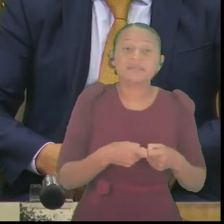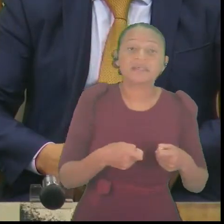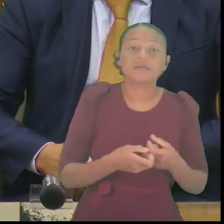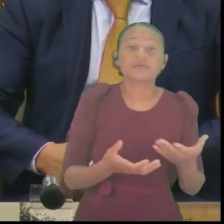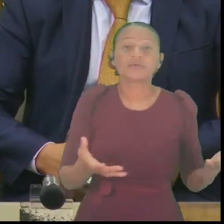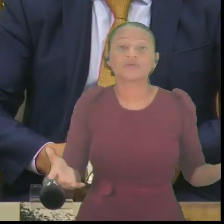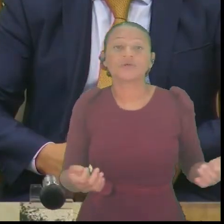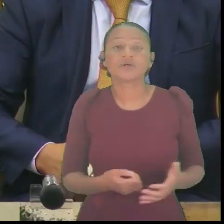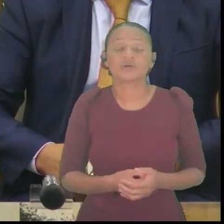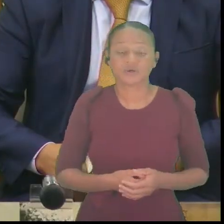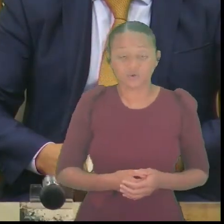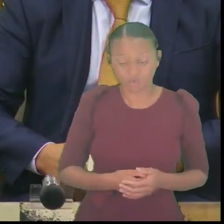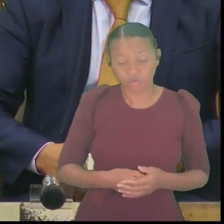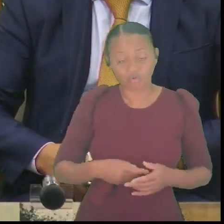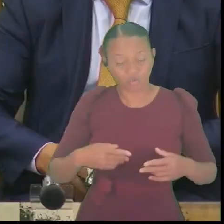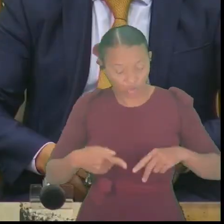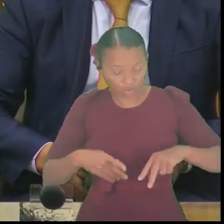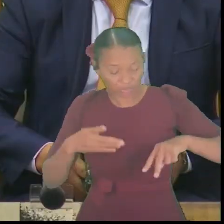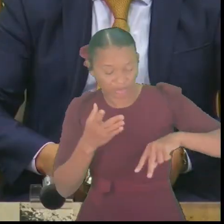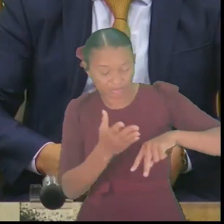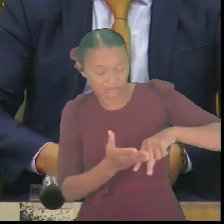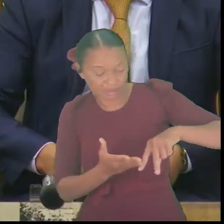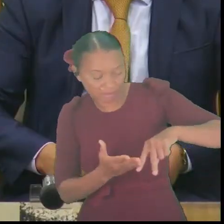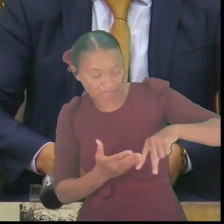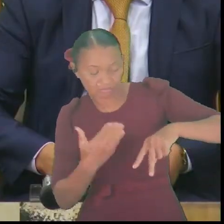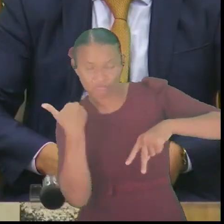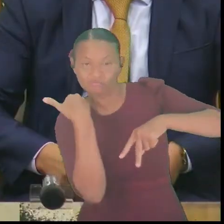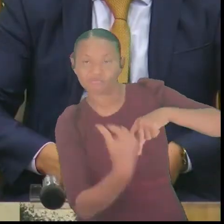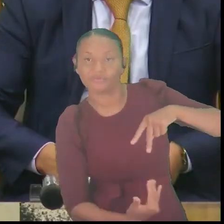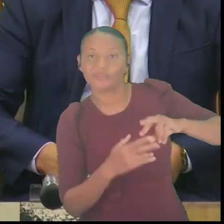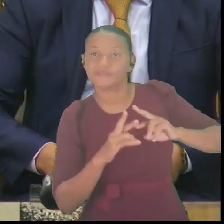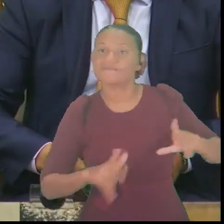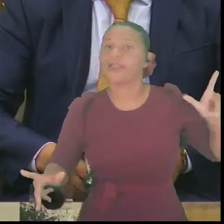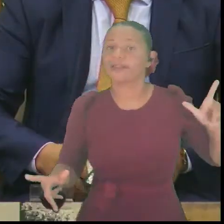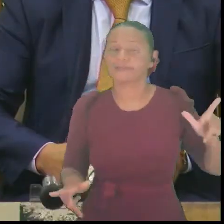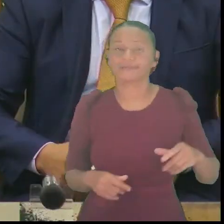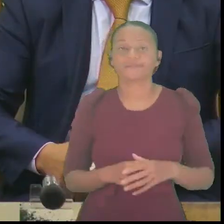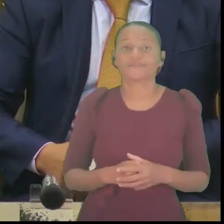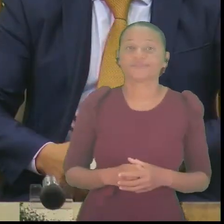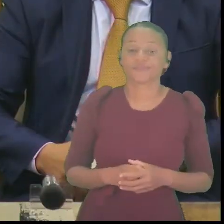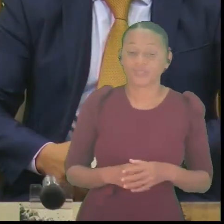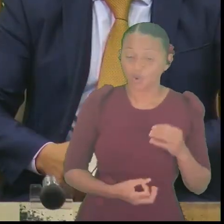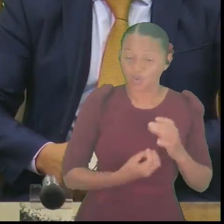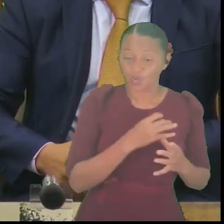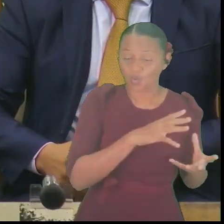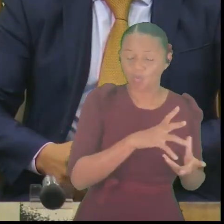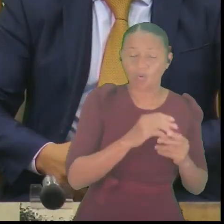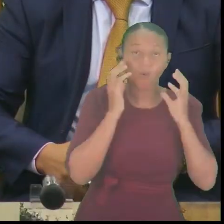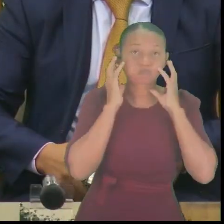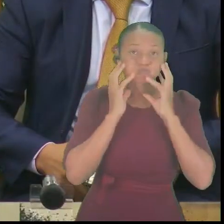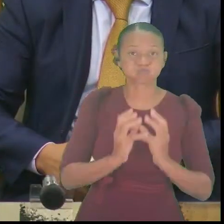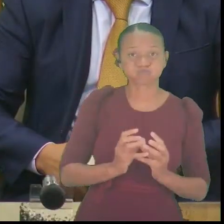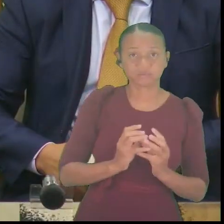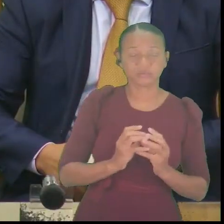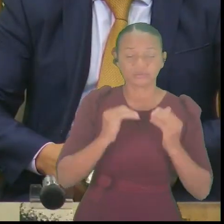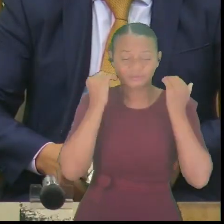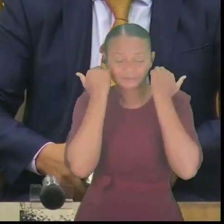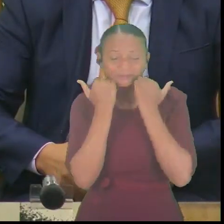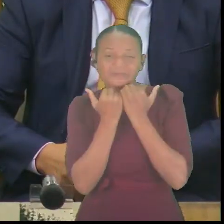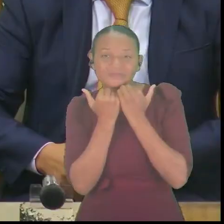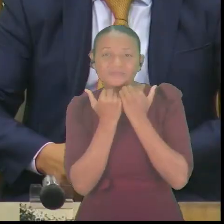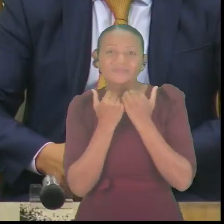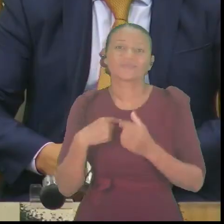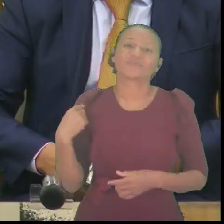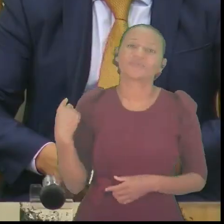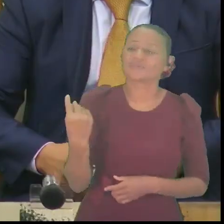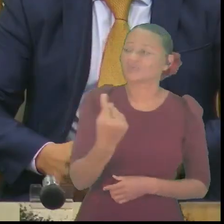o mundo corta a saia assim, o crente corta a saia assim. Se o mundo está barbudo, o crente está sem barba. Ou seja,